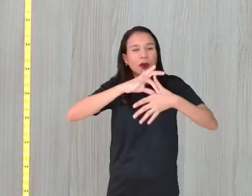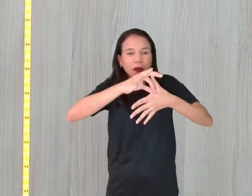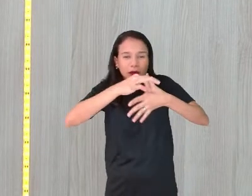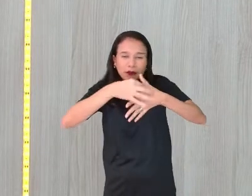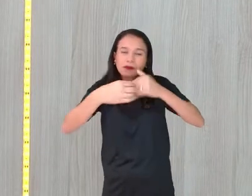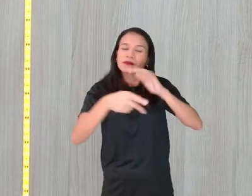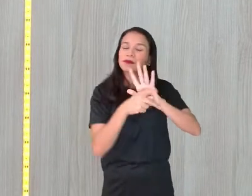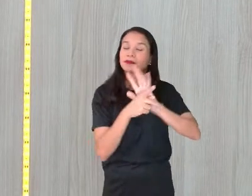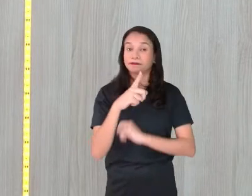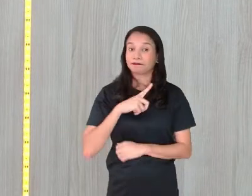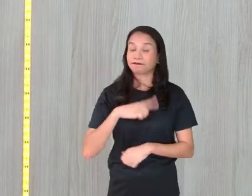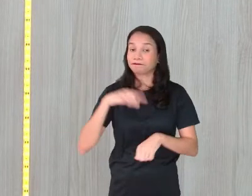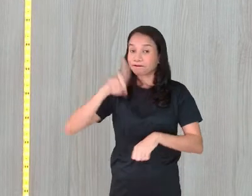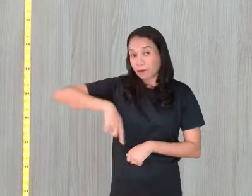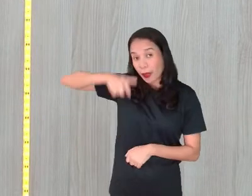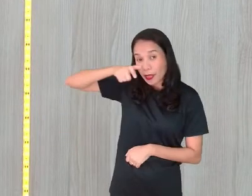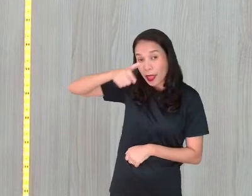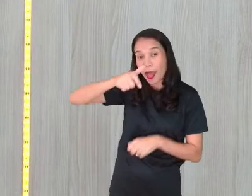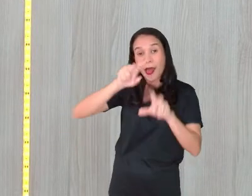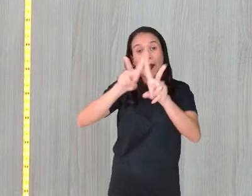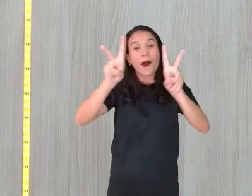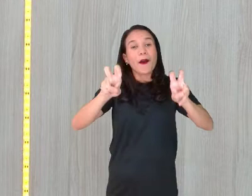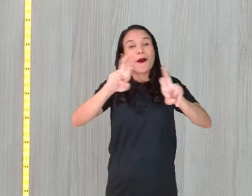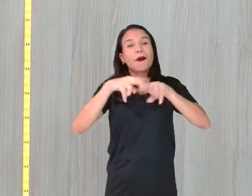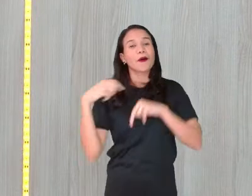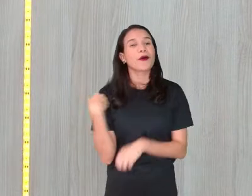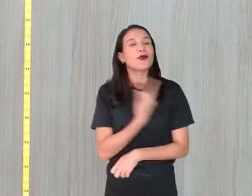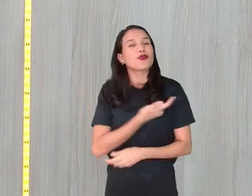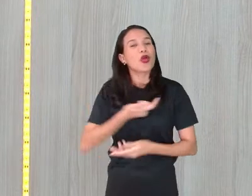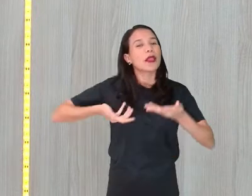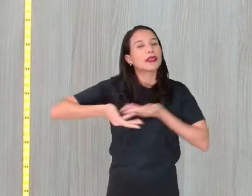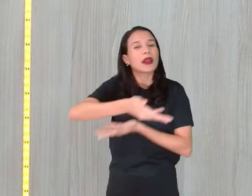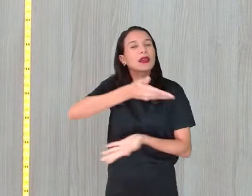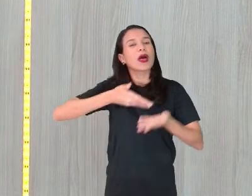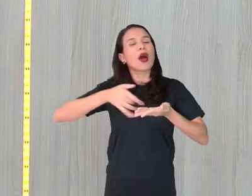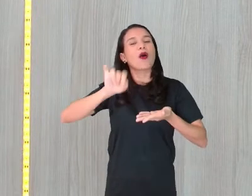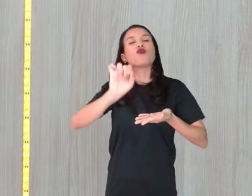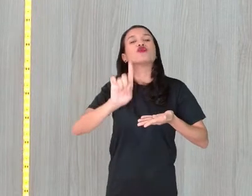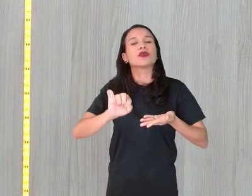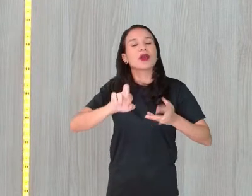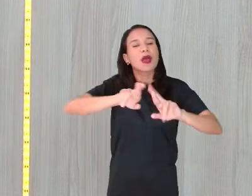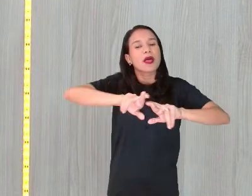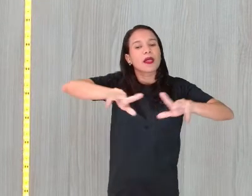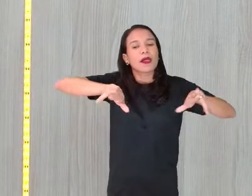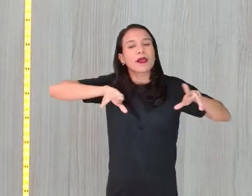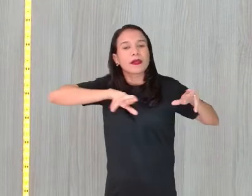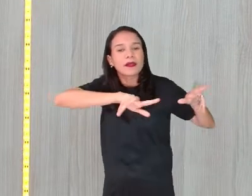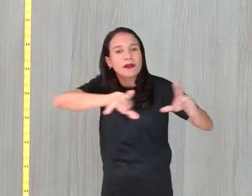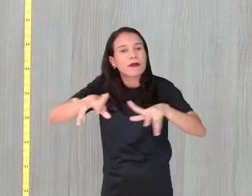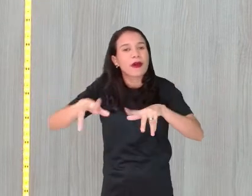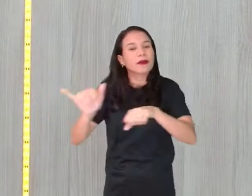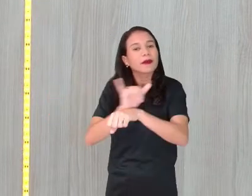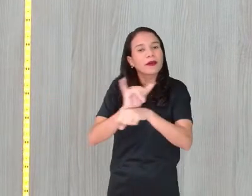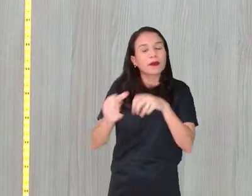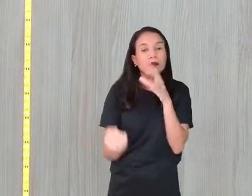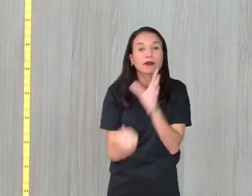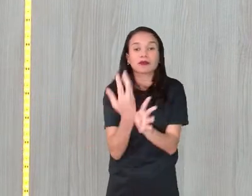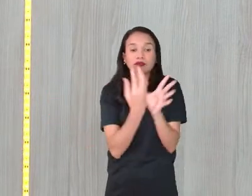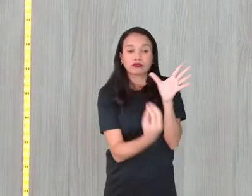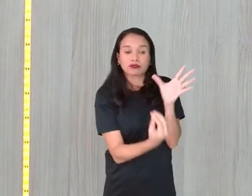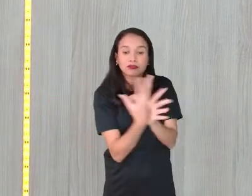frente. Mas aí é interessante esse assunto porque a gente vai tratar aí das diferentes, né,